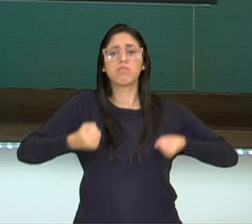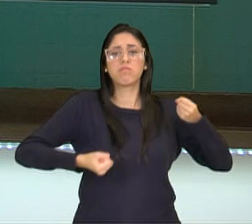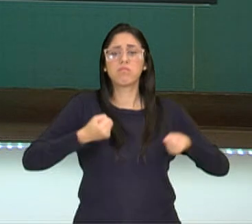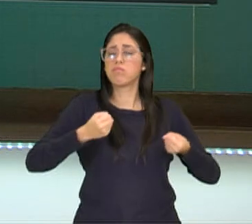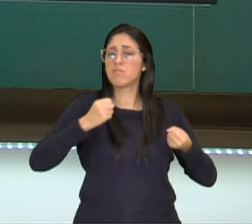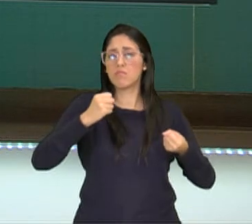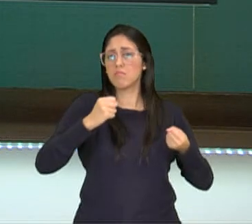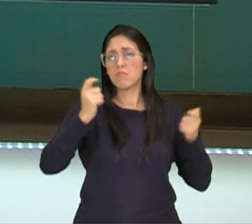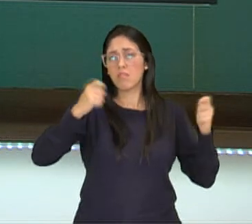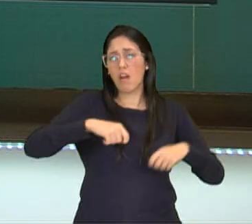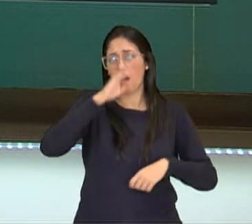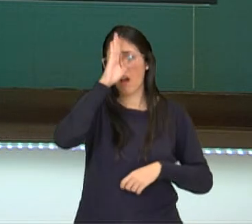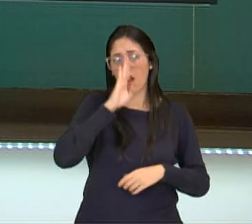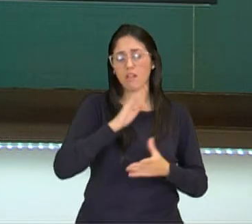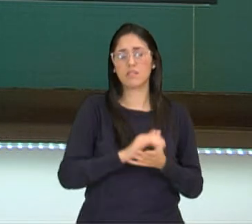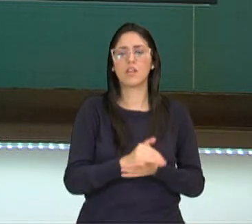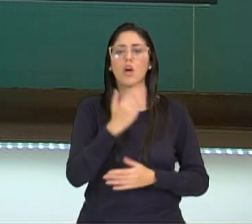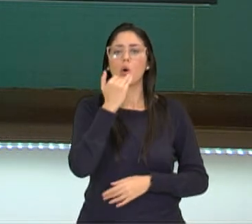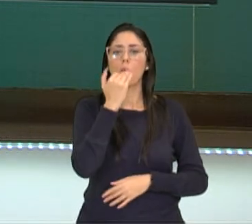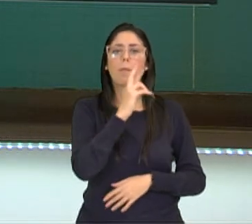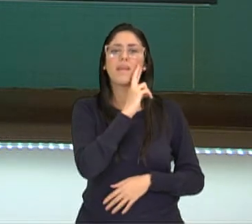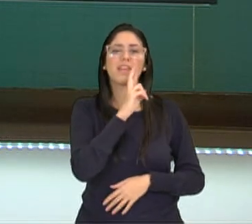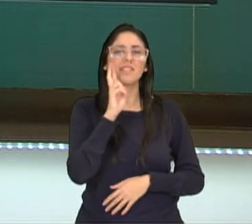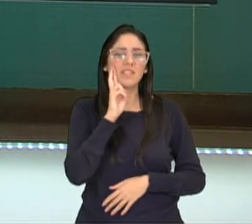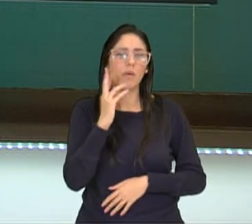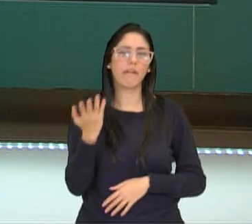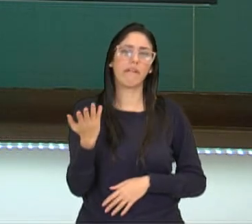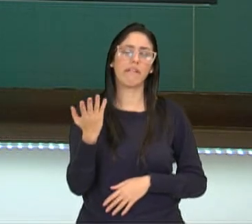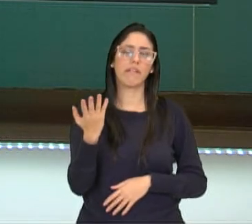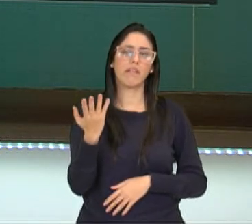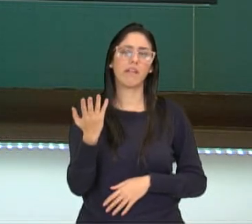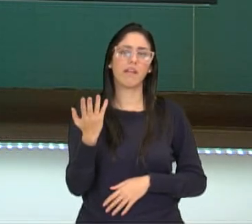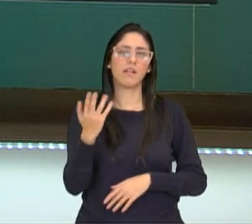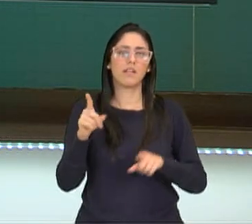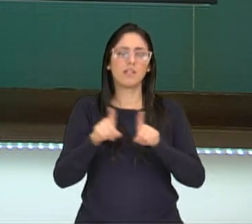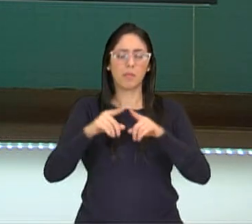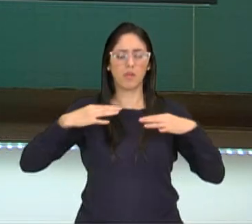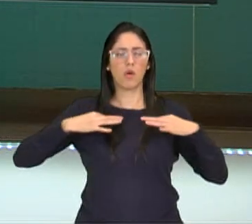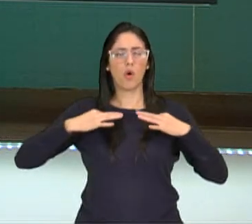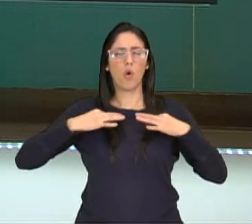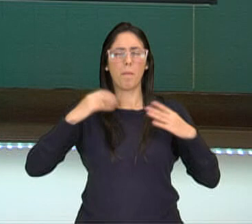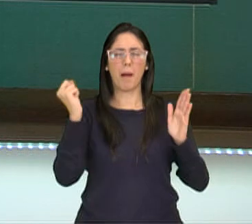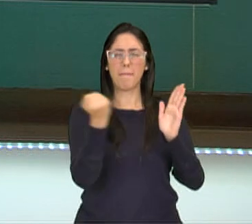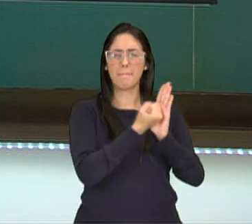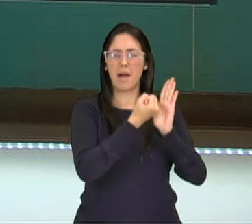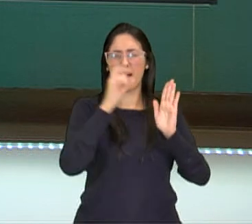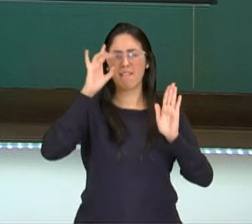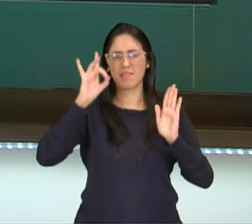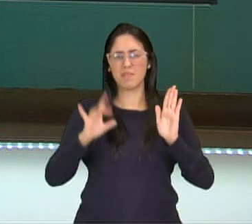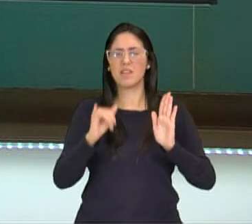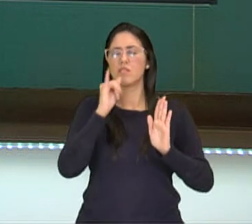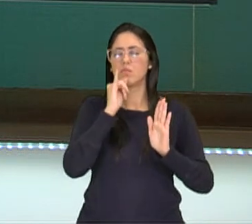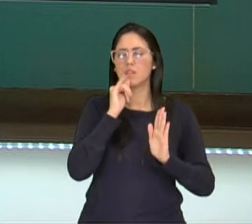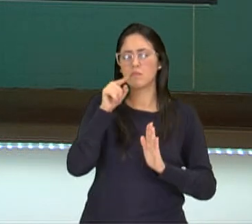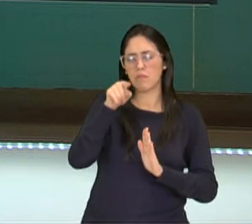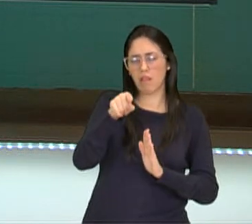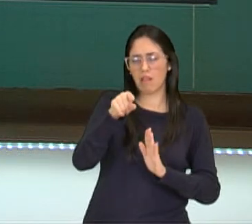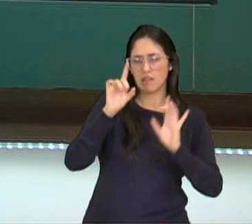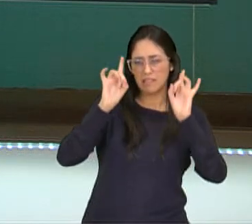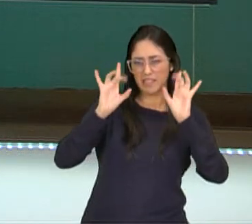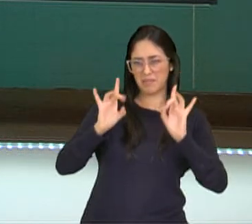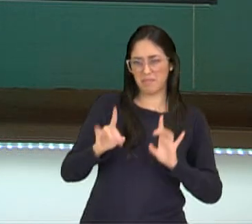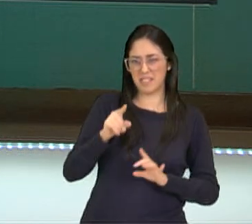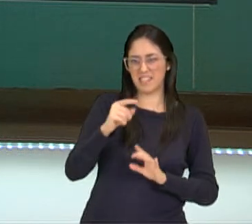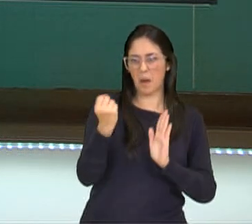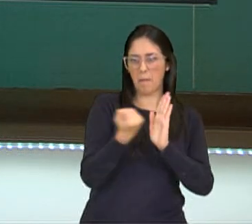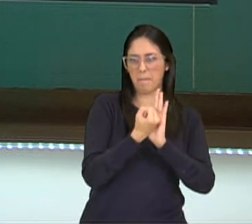entrar em forma. Comer em restaurante, calça de marca, aquilo que eu já comentei, né? Ter duas calças, uma de grife e outra não de